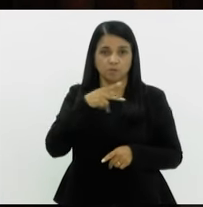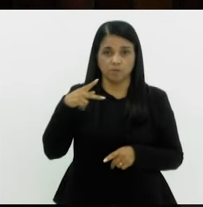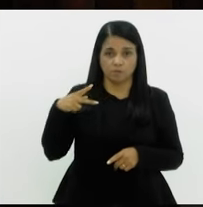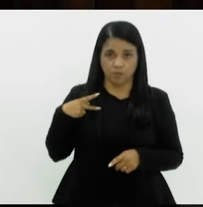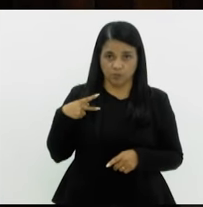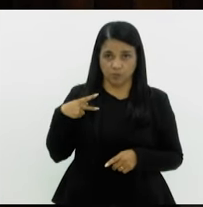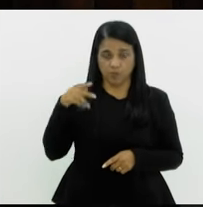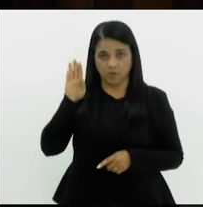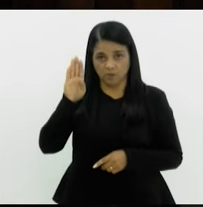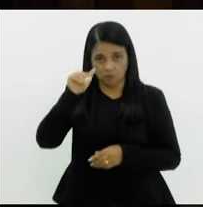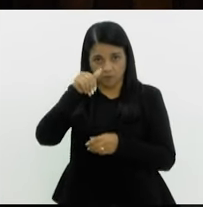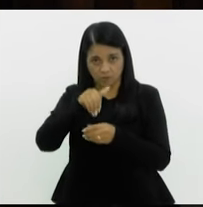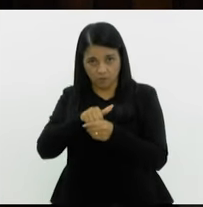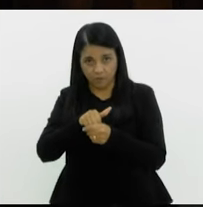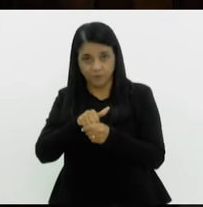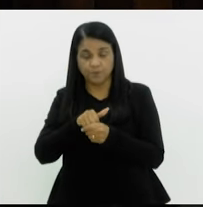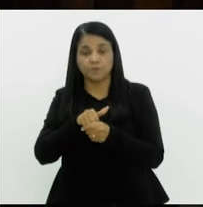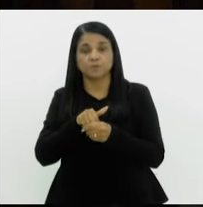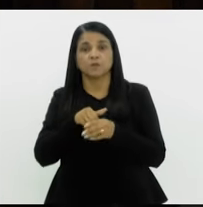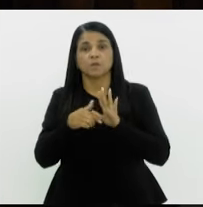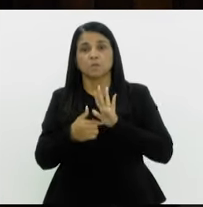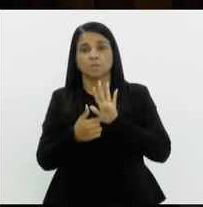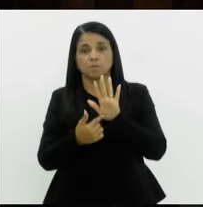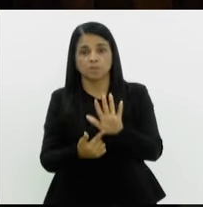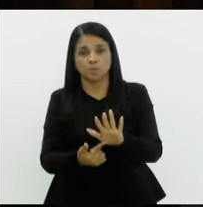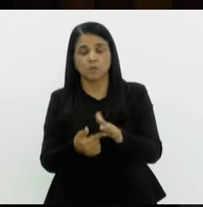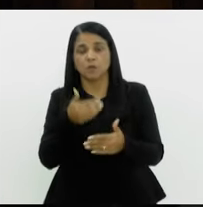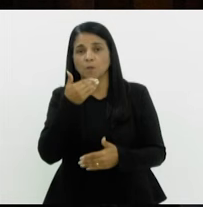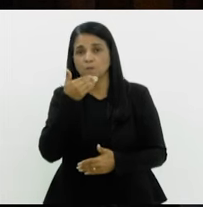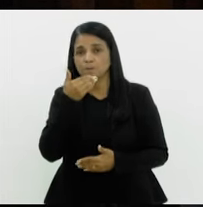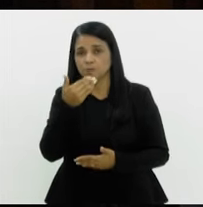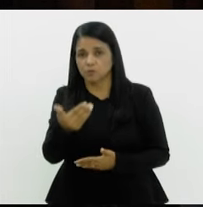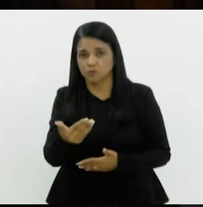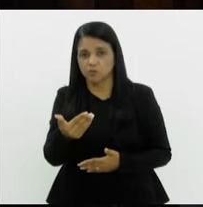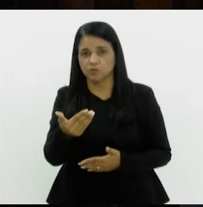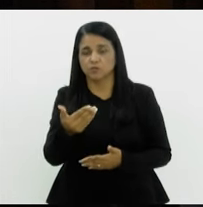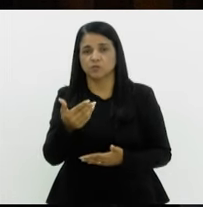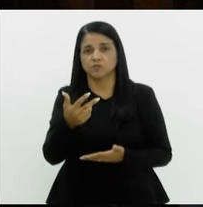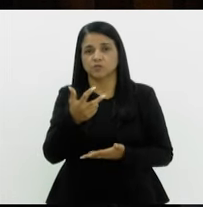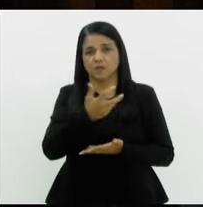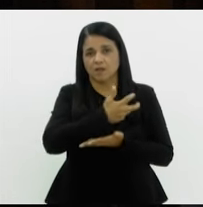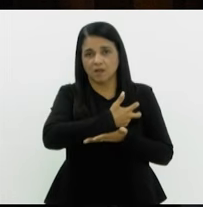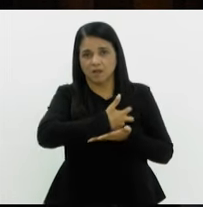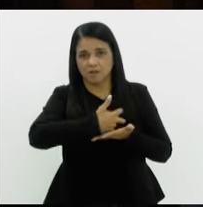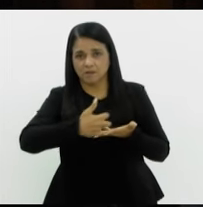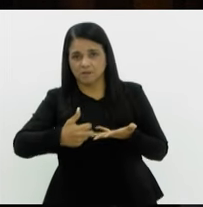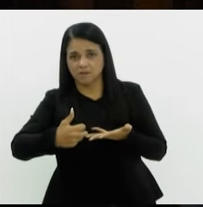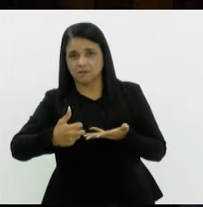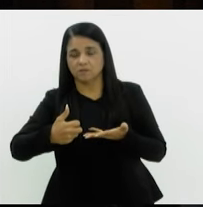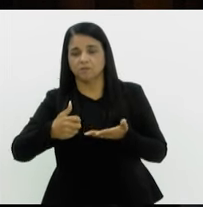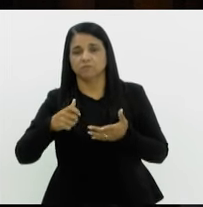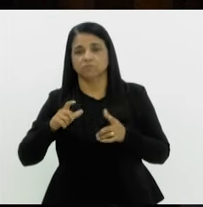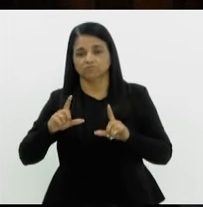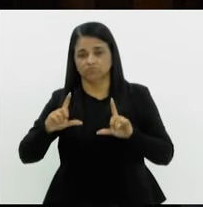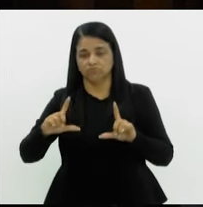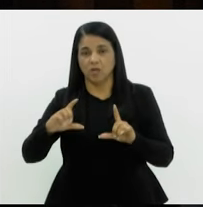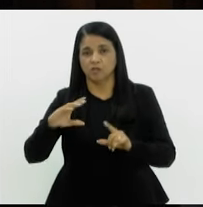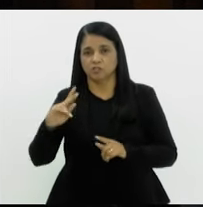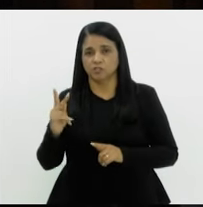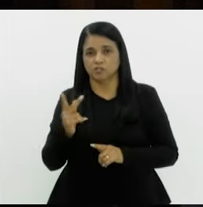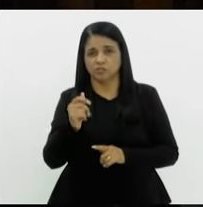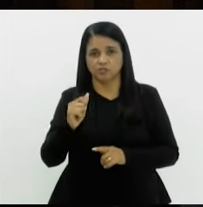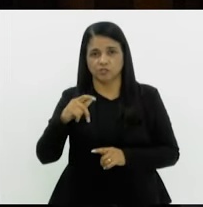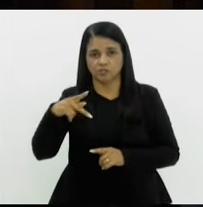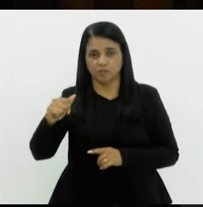Eleitoral a apresentar um pedido de cassação da chapa do governador